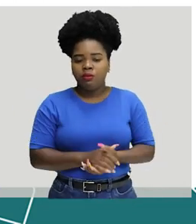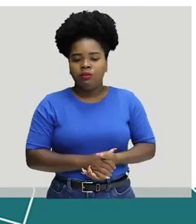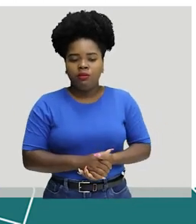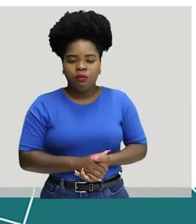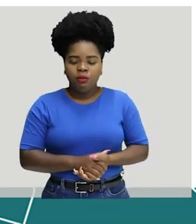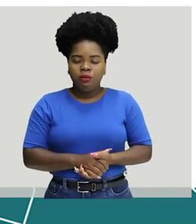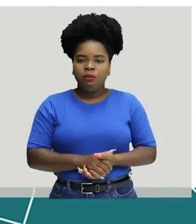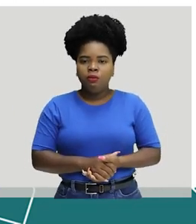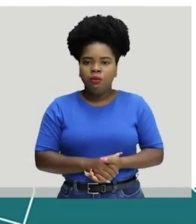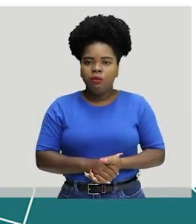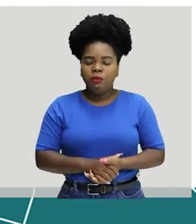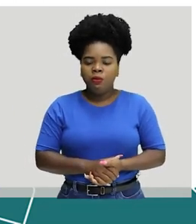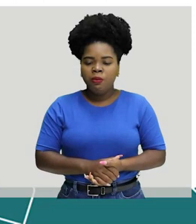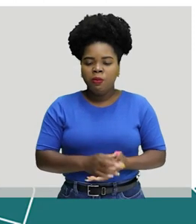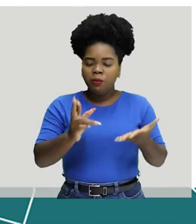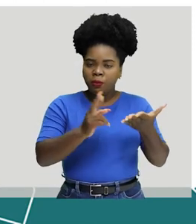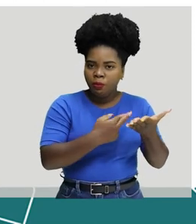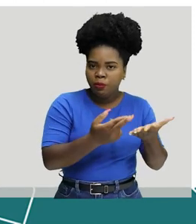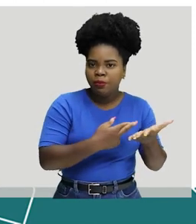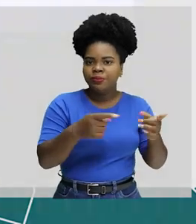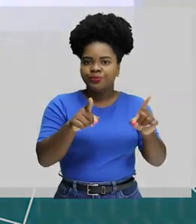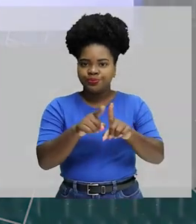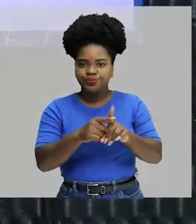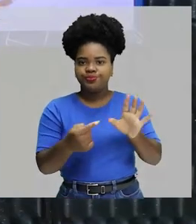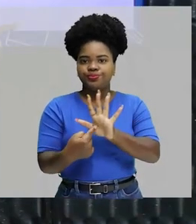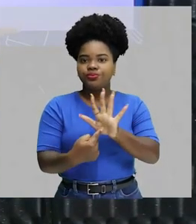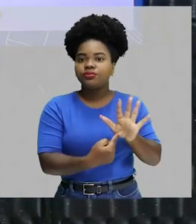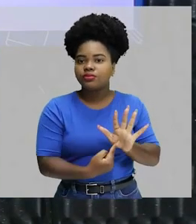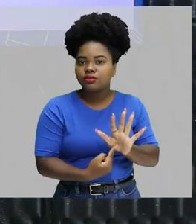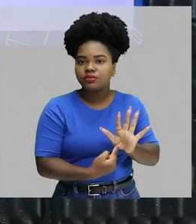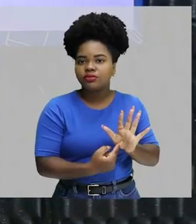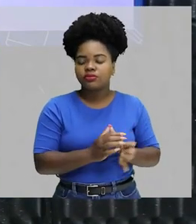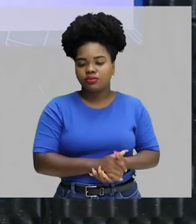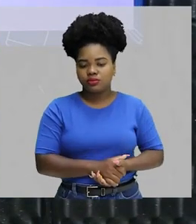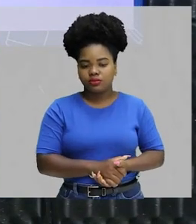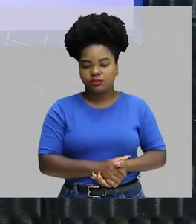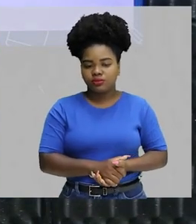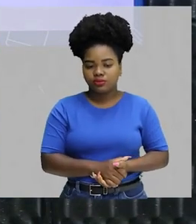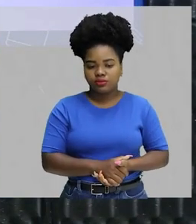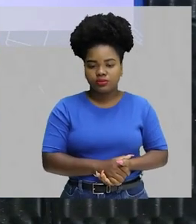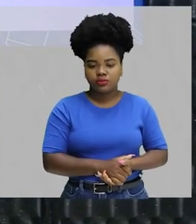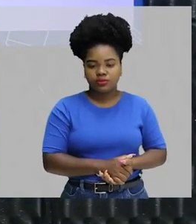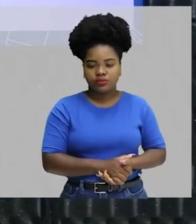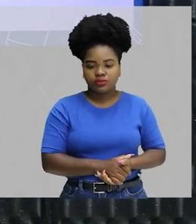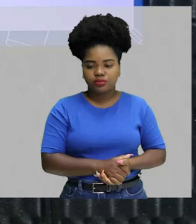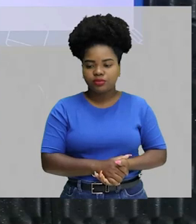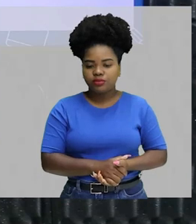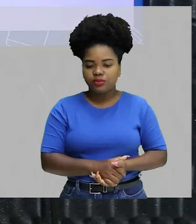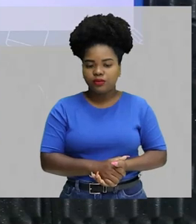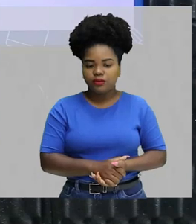eh nas revistas vão aparecer comentários eh a carta do leitor já Já estudamos aqui tem lá